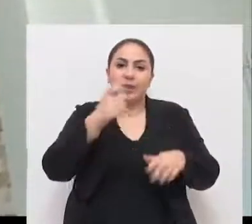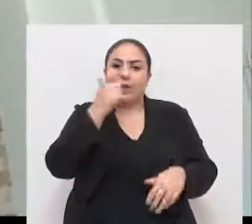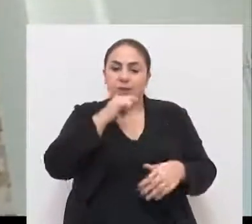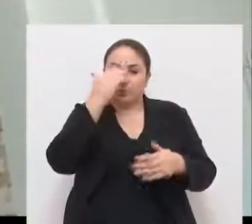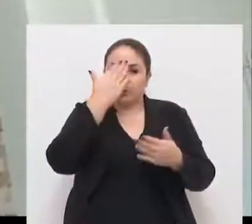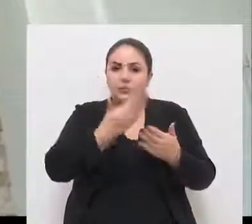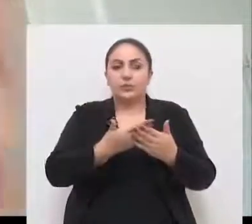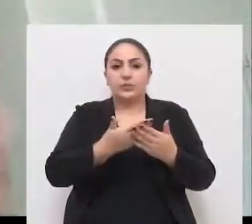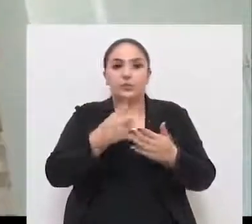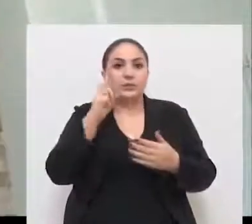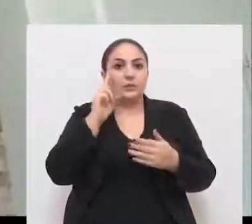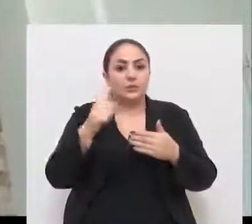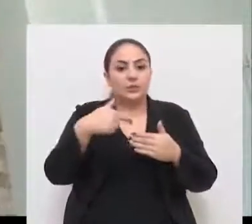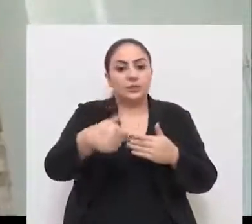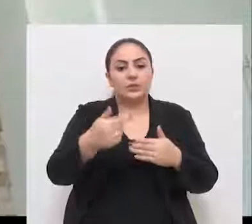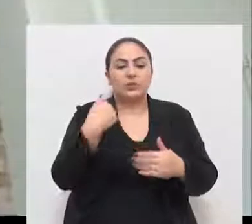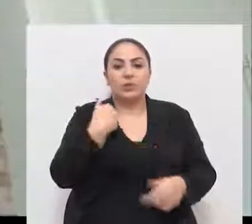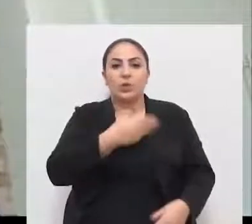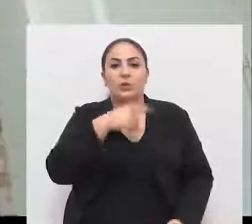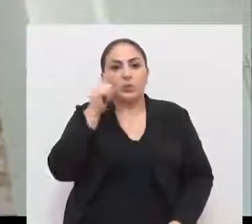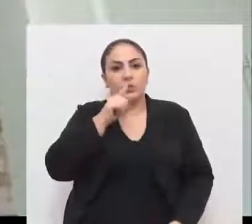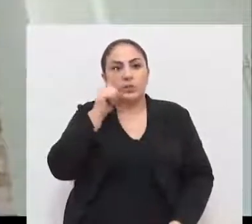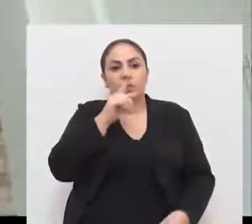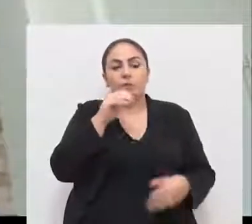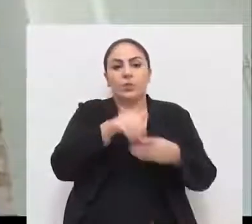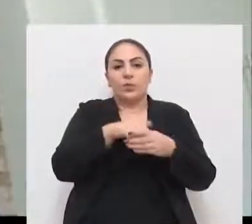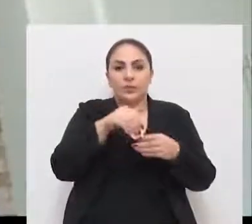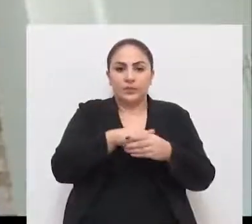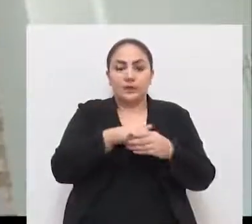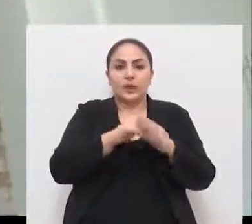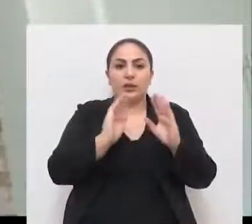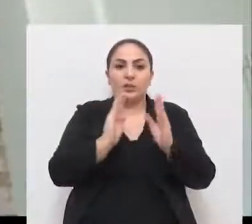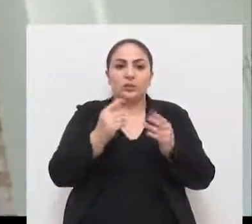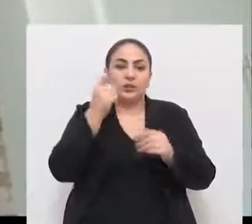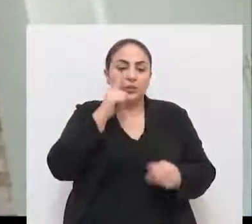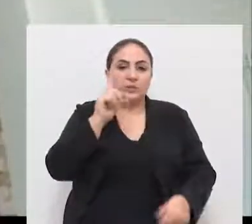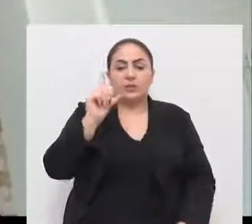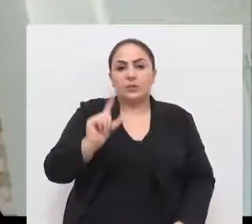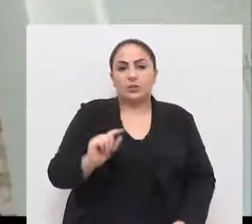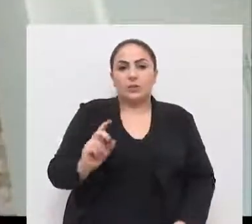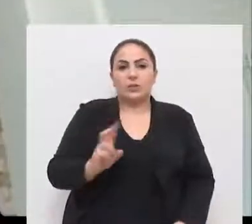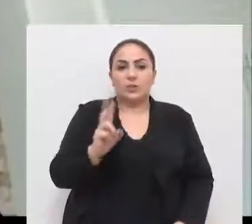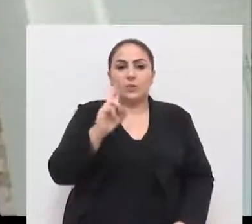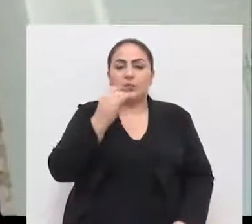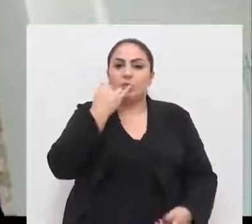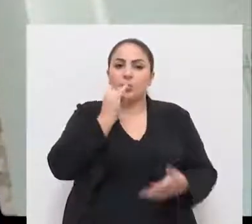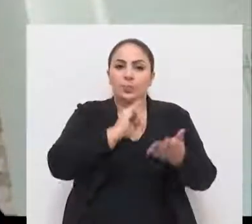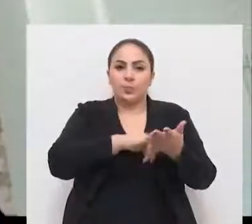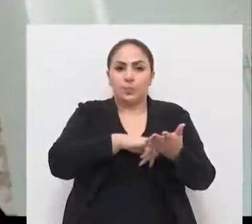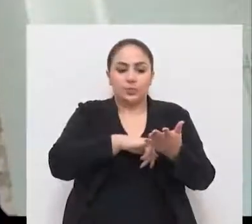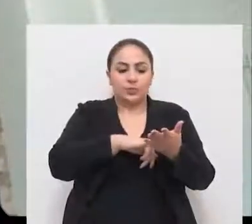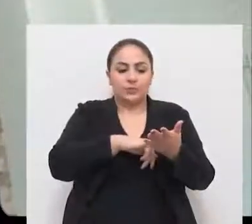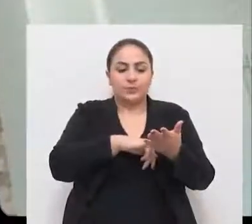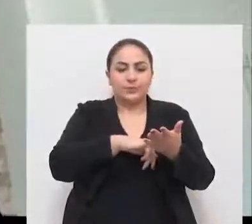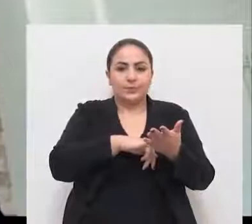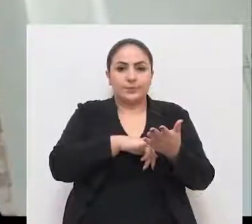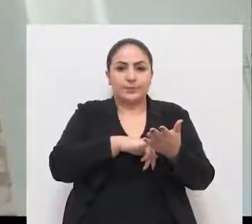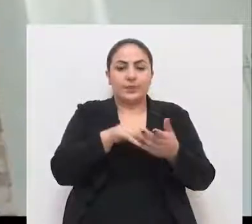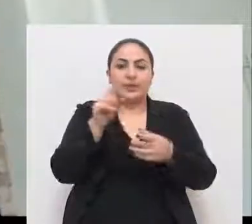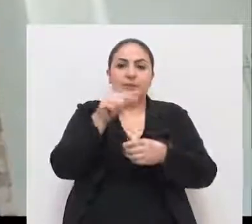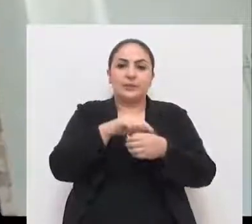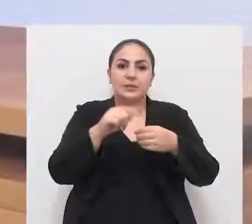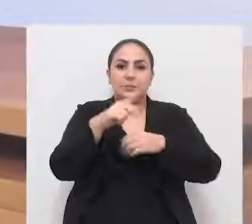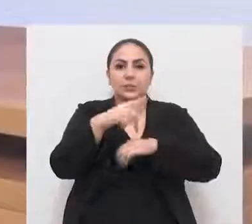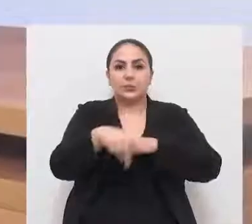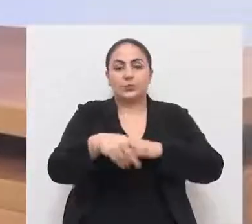próxima sessão de segunda-feira, nós já possamos votar a matéria que reduz os valores de IPTU na cidade